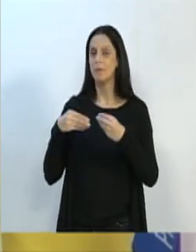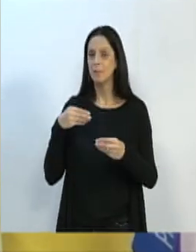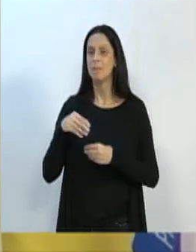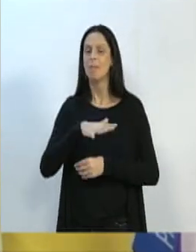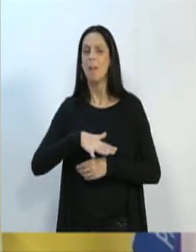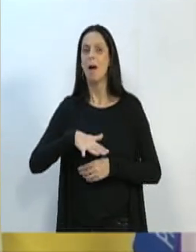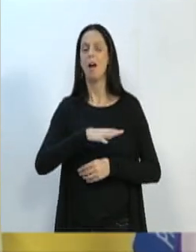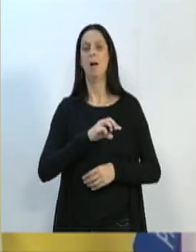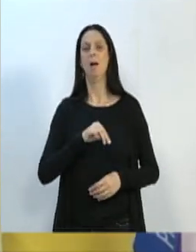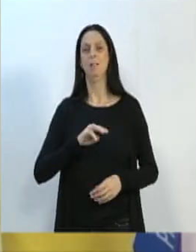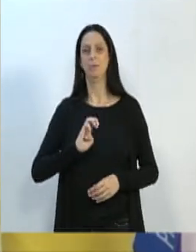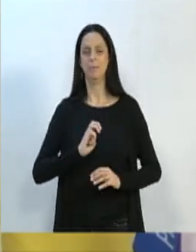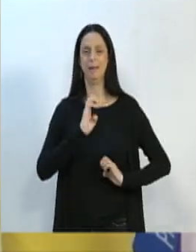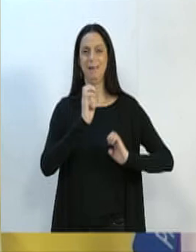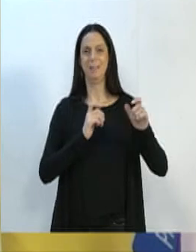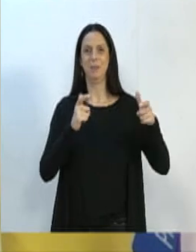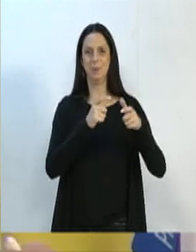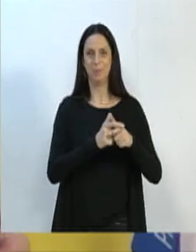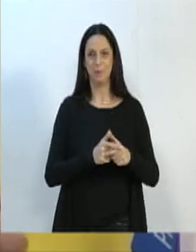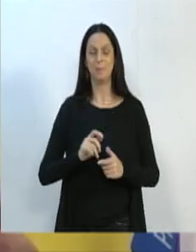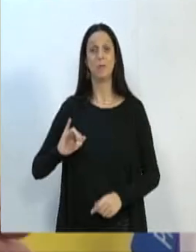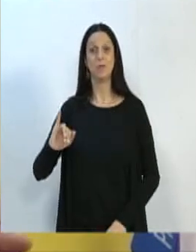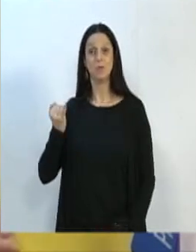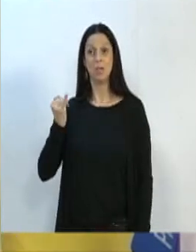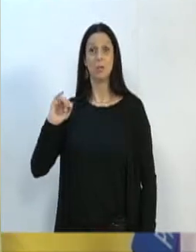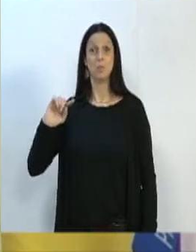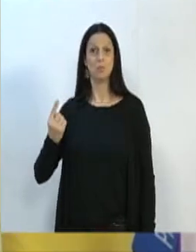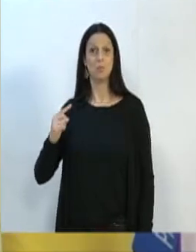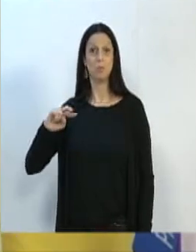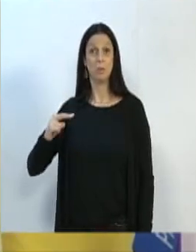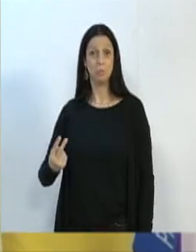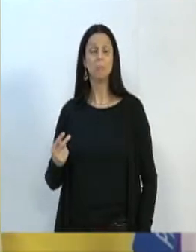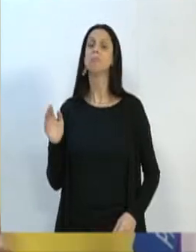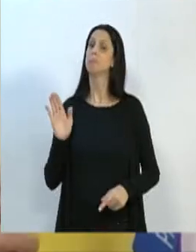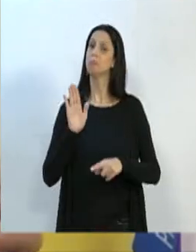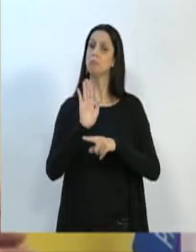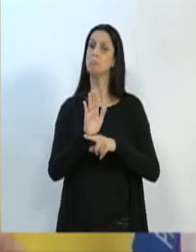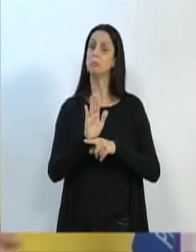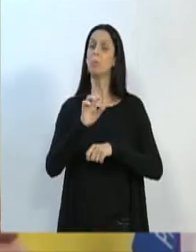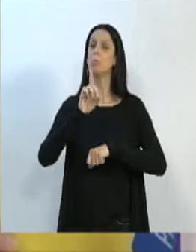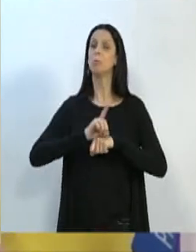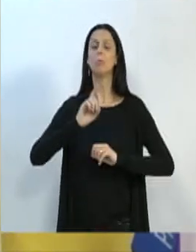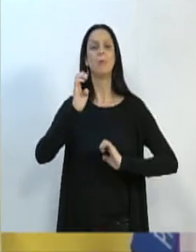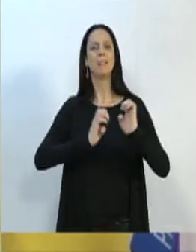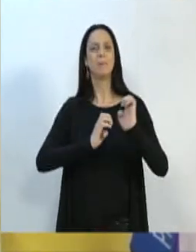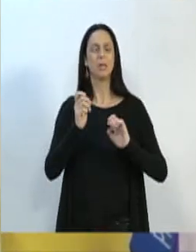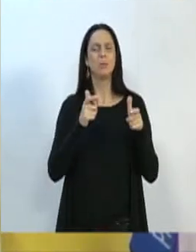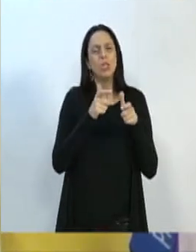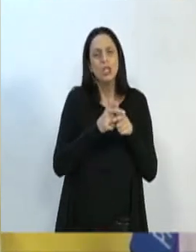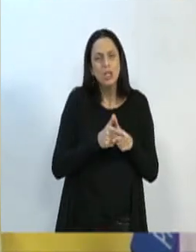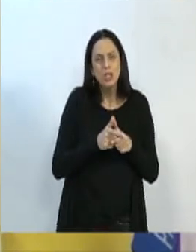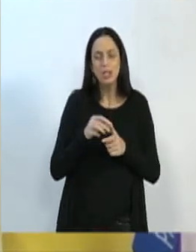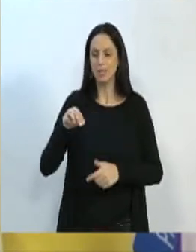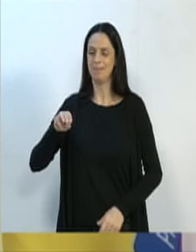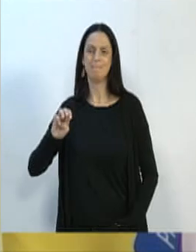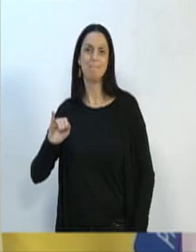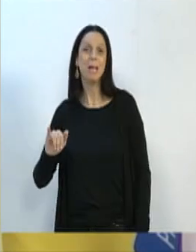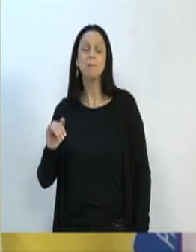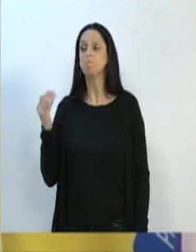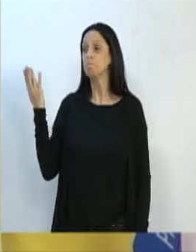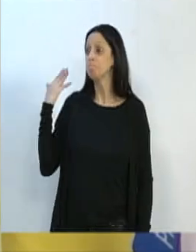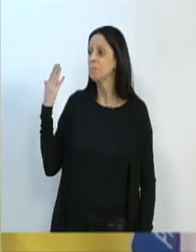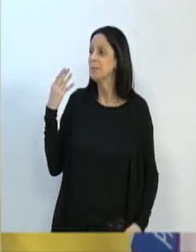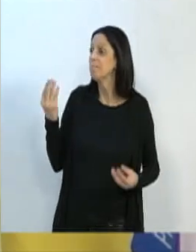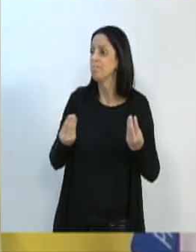os programa Juro Zero 1 e 2 que facilitou que ele aquele Empresário é de empresas de micro e pequeno porte que não tinha o quem